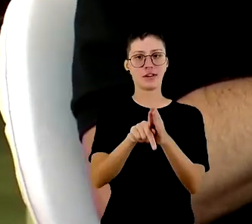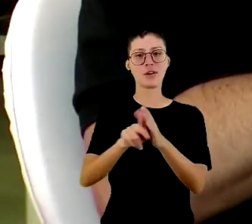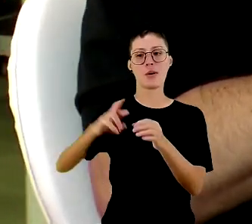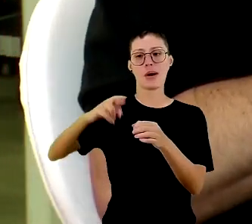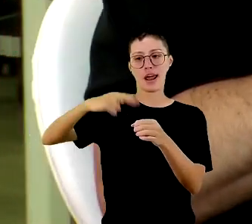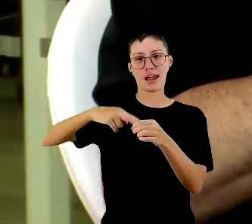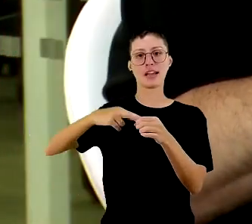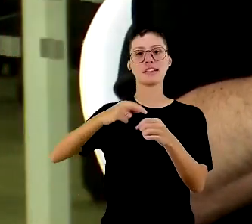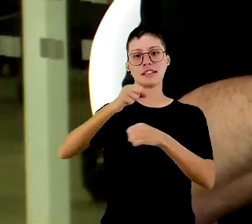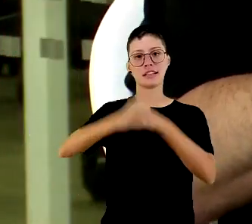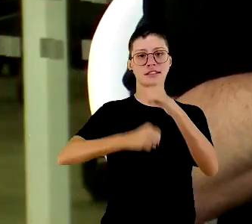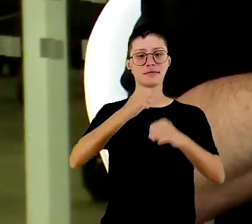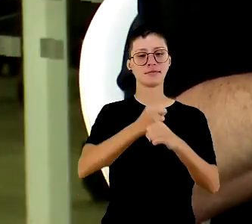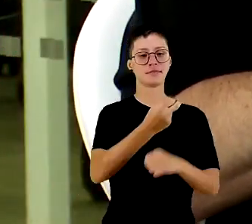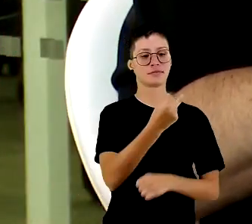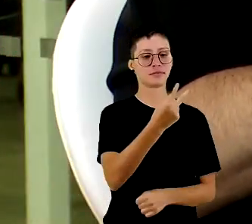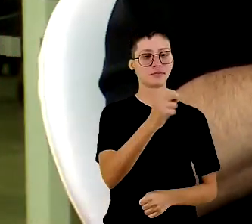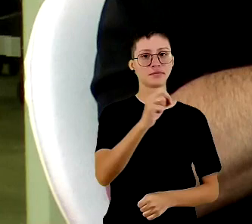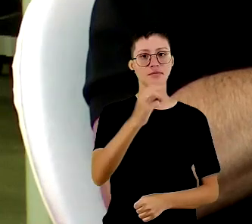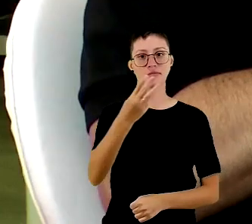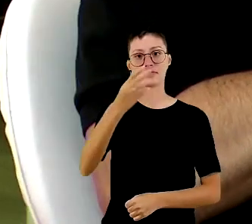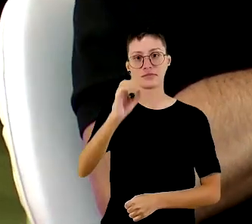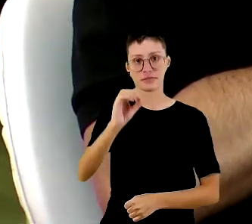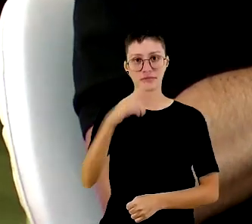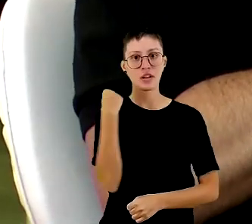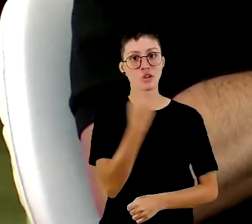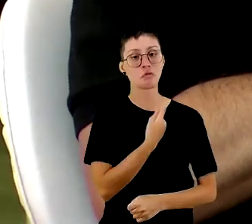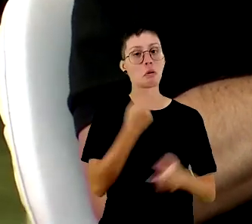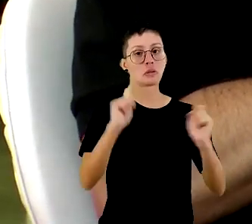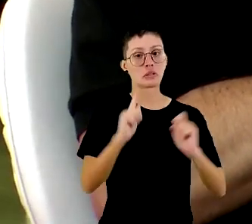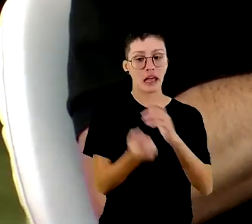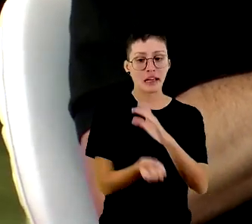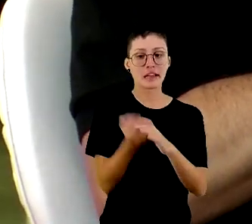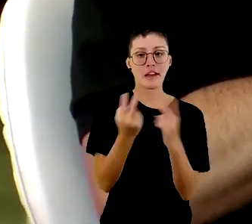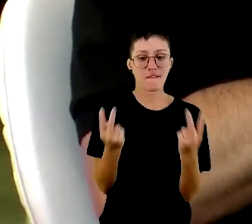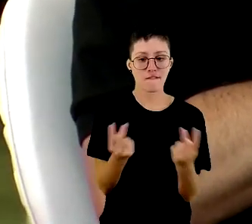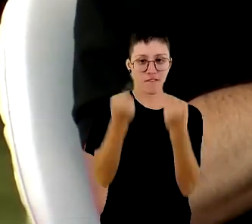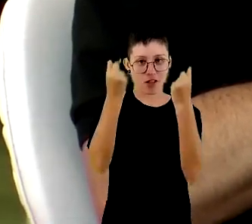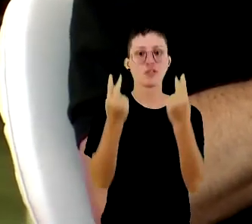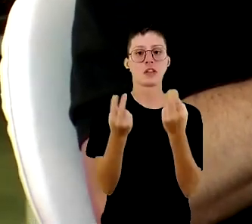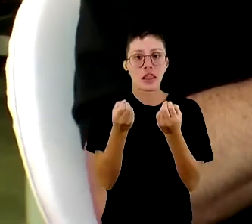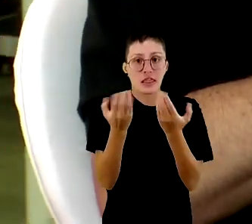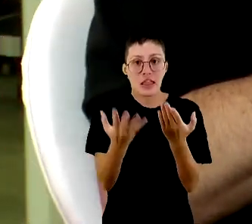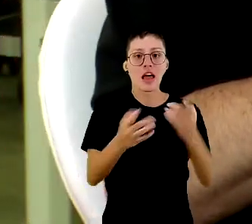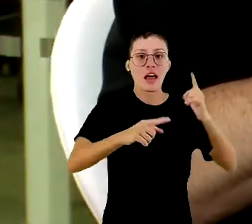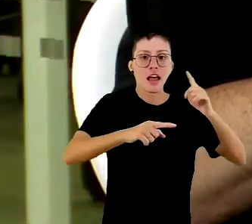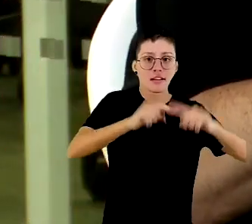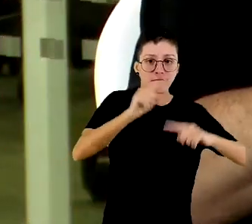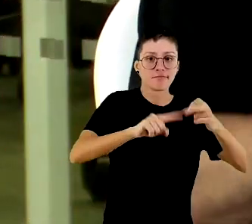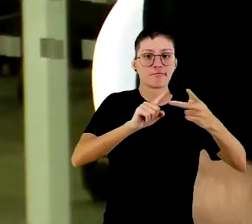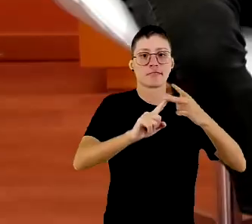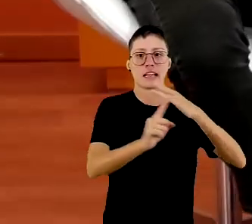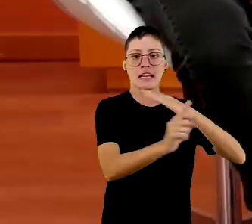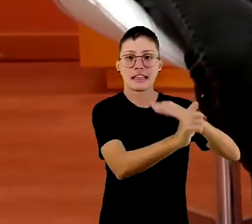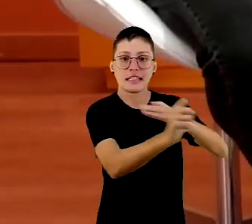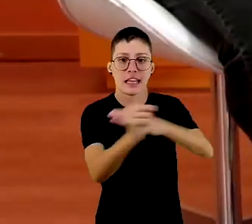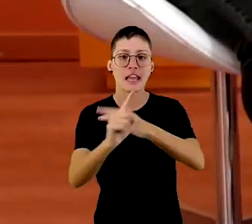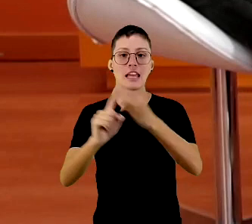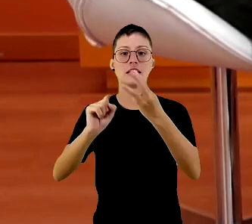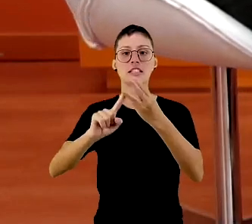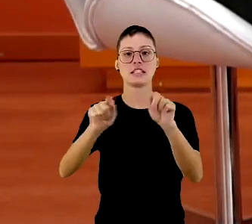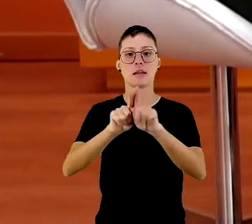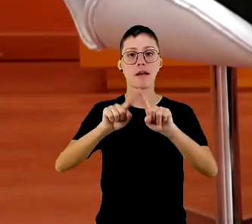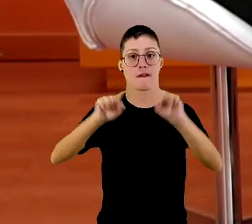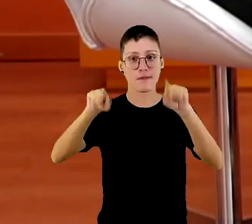2030, e a gente tem como gerar muito valor para o cliente, para o acionista e para os funcionários. Quer